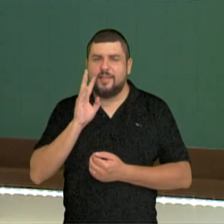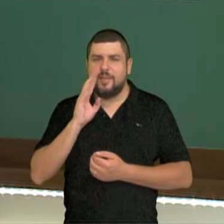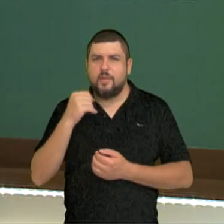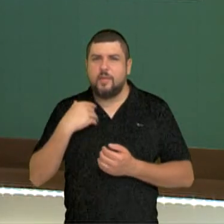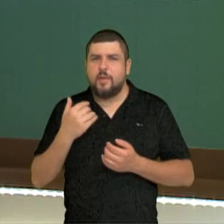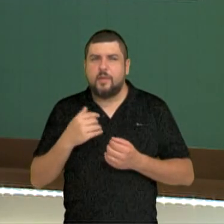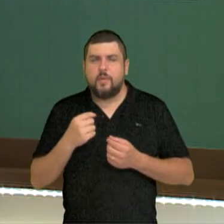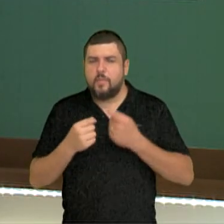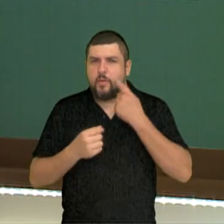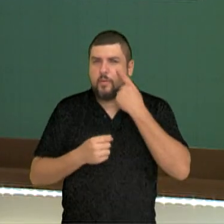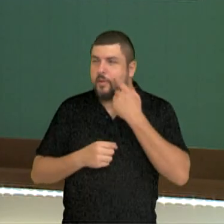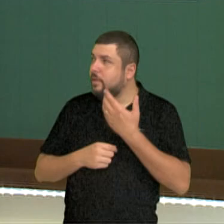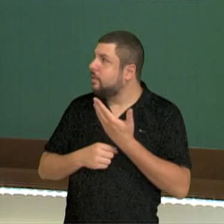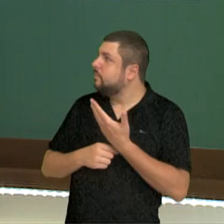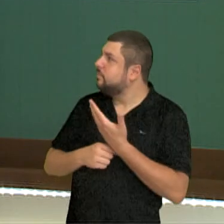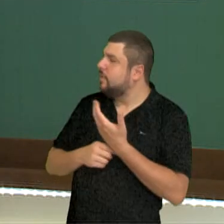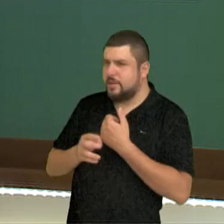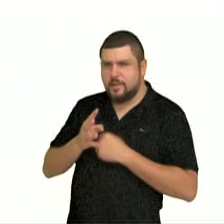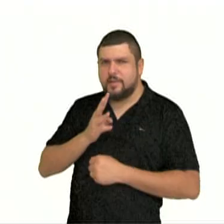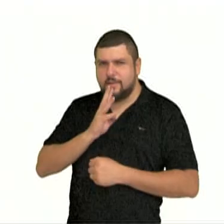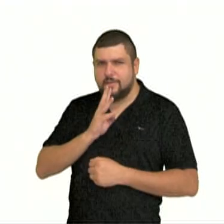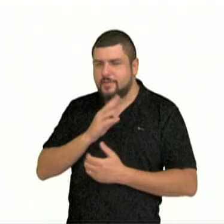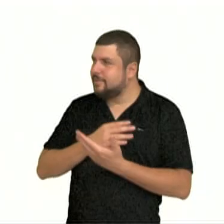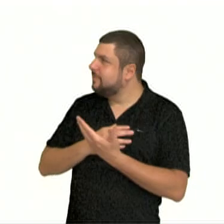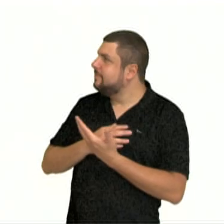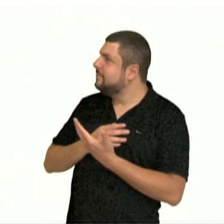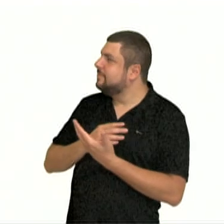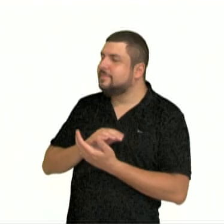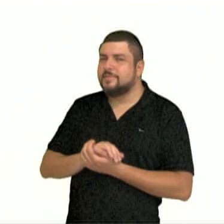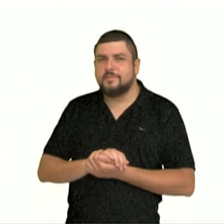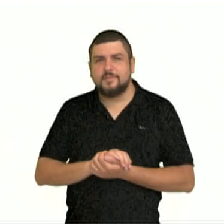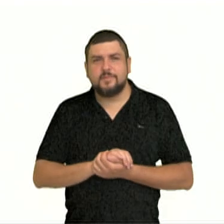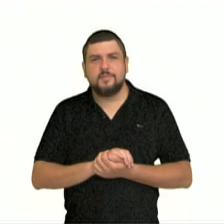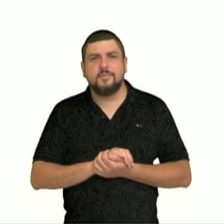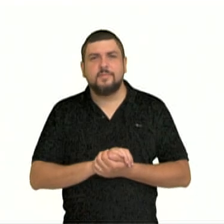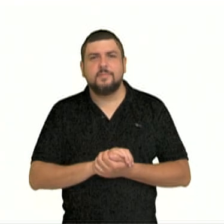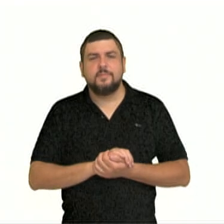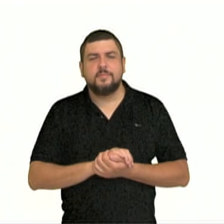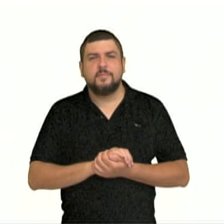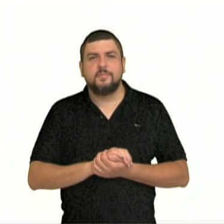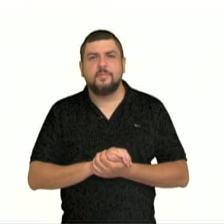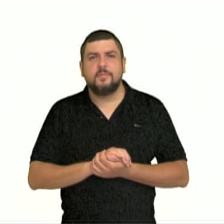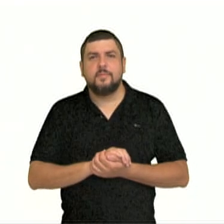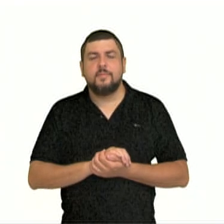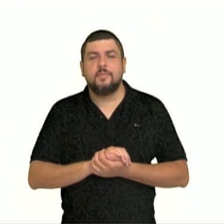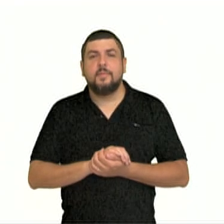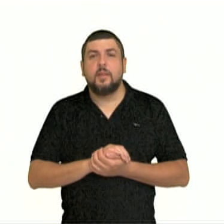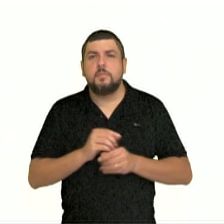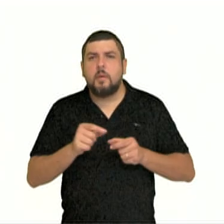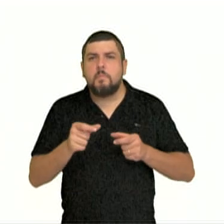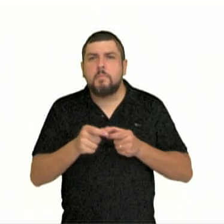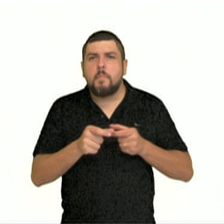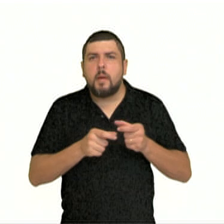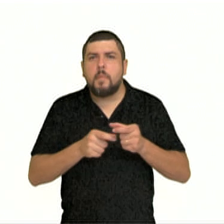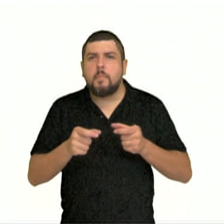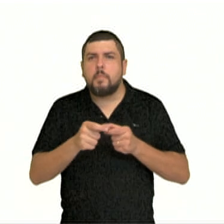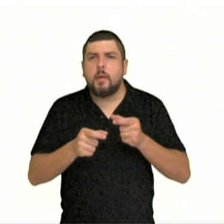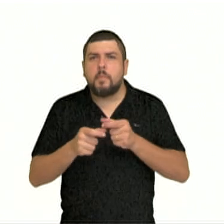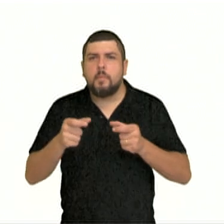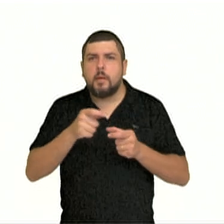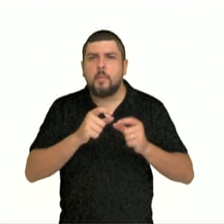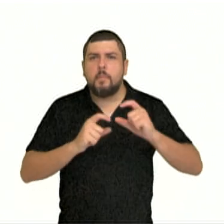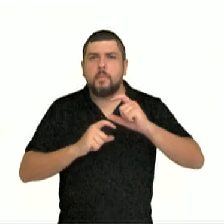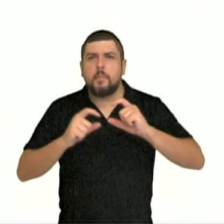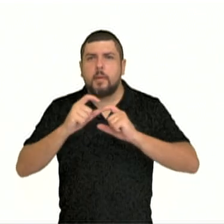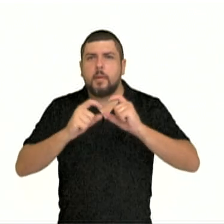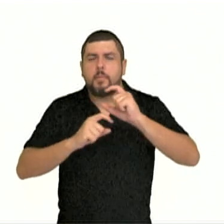linguagem não verbal. Você reconhece essa imagem? Ah, claro! um quebra-cabeças e está faltando alguma